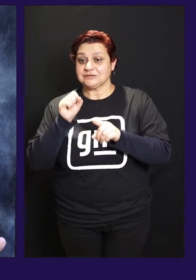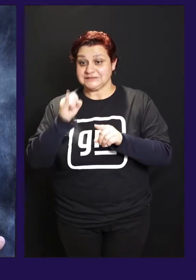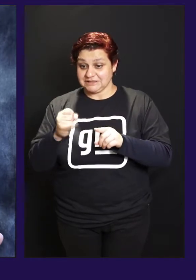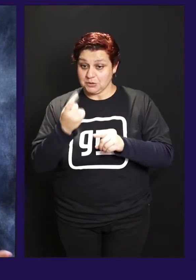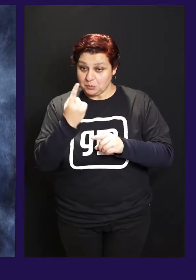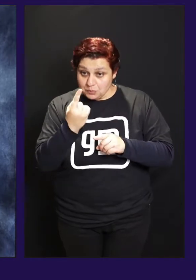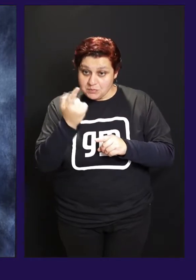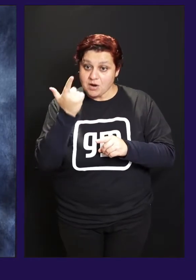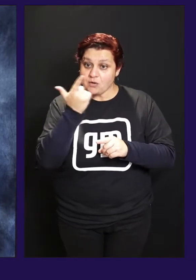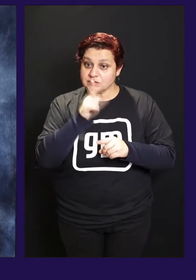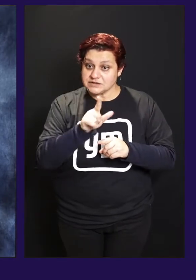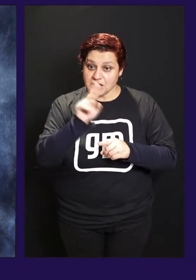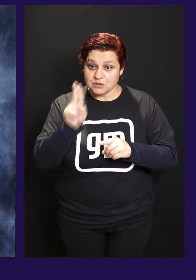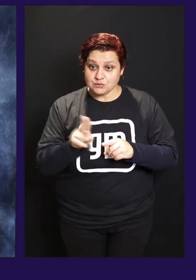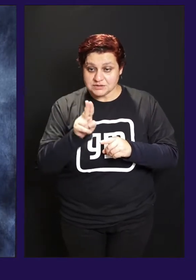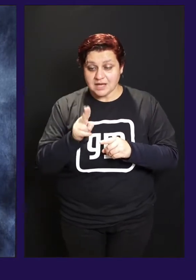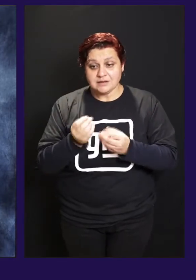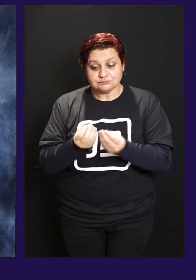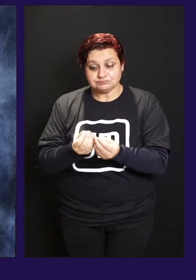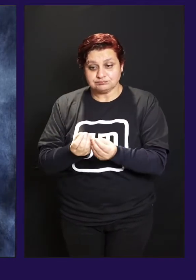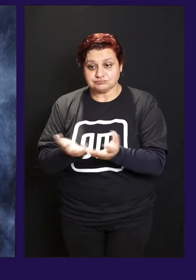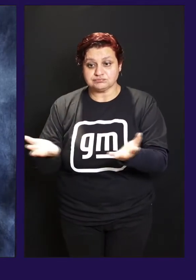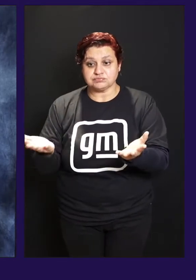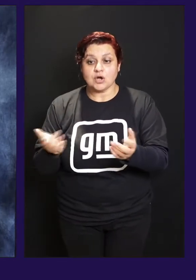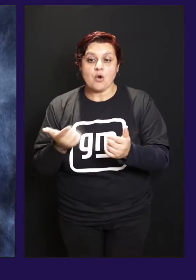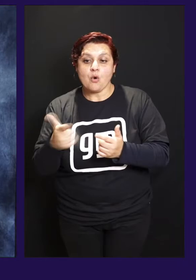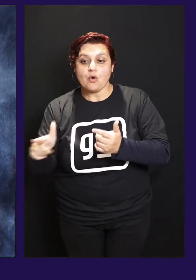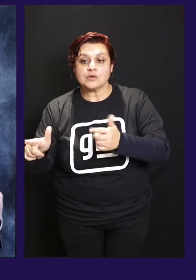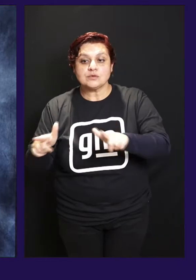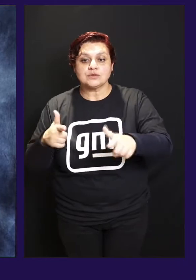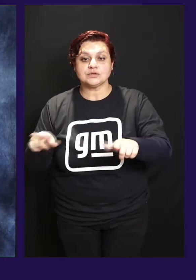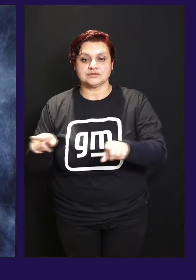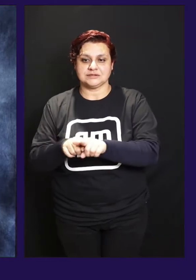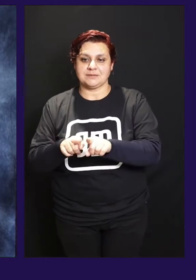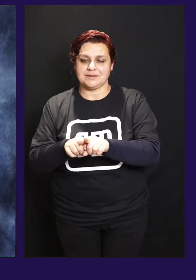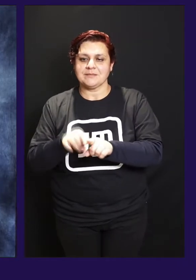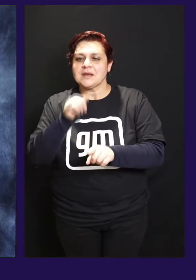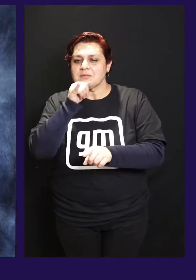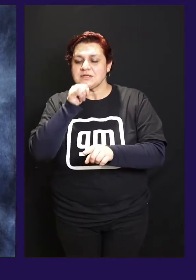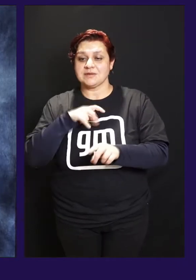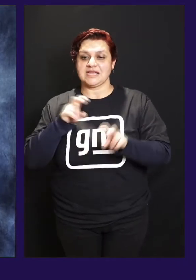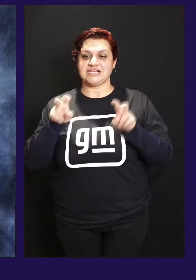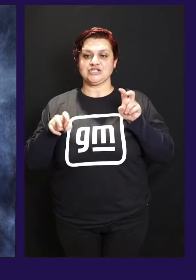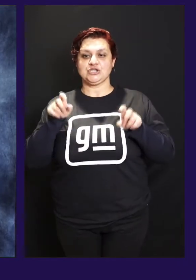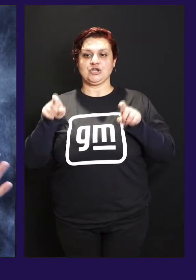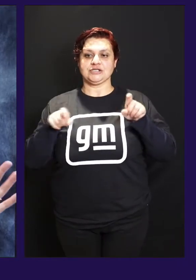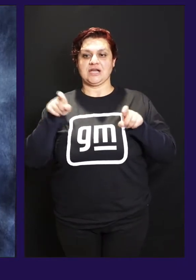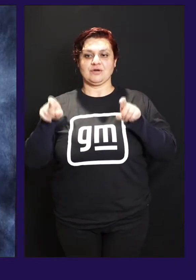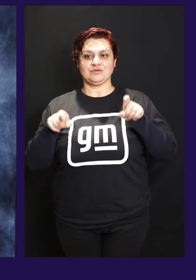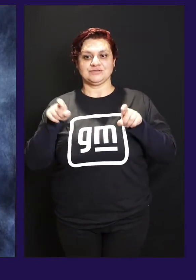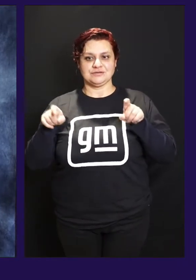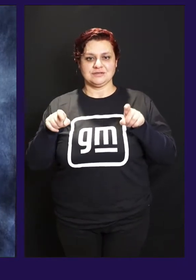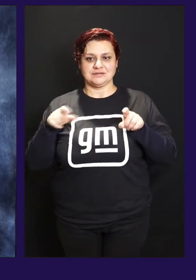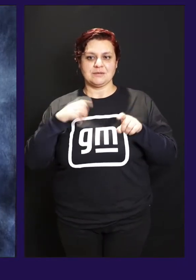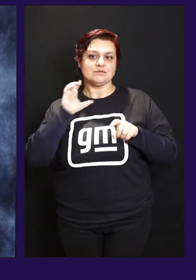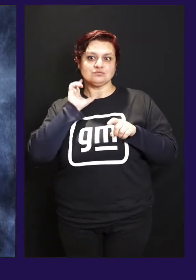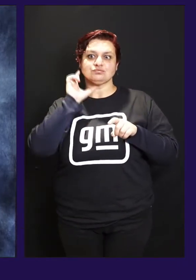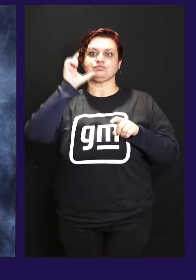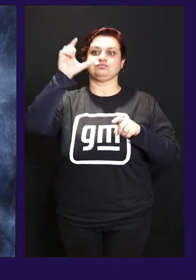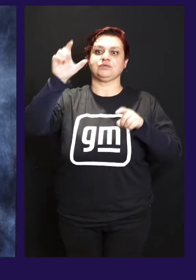vivemos no mundo digital. O primeiro princípio é reconhecer a exclusão. A exclusão acontece quando nós